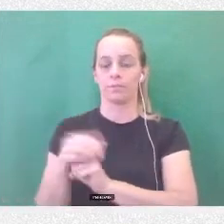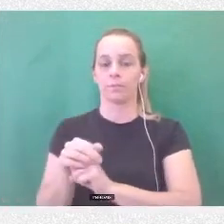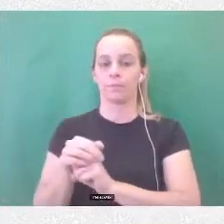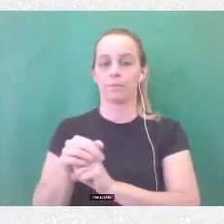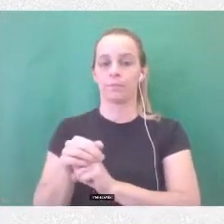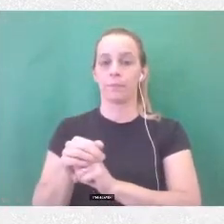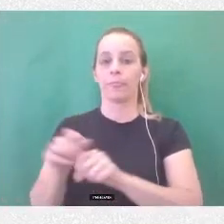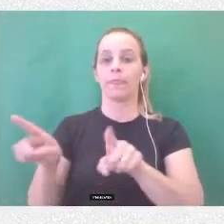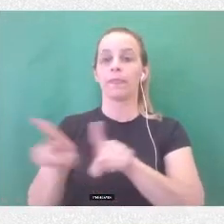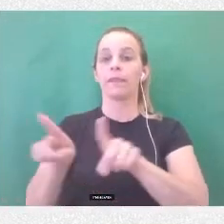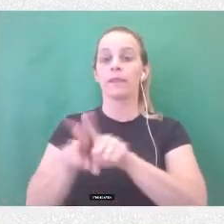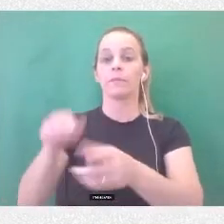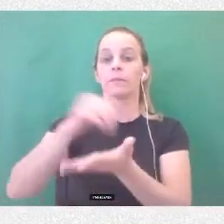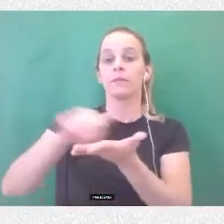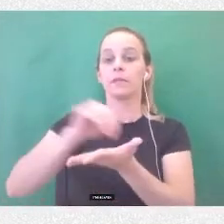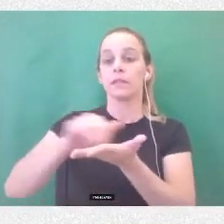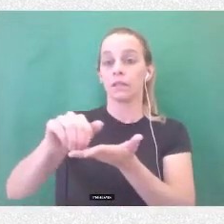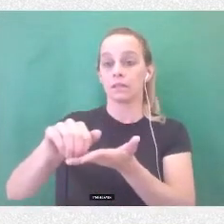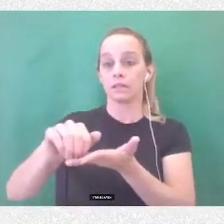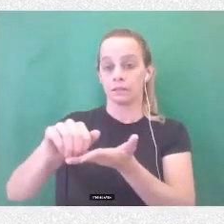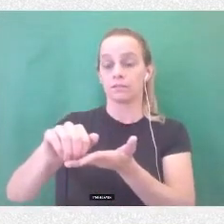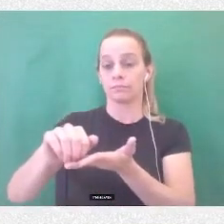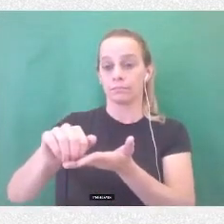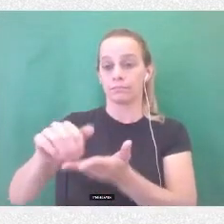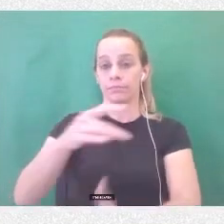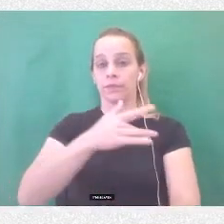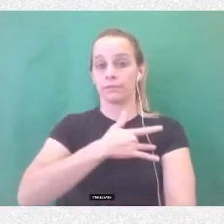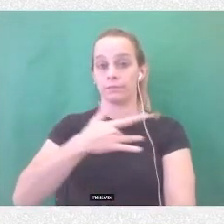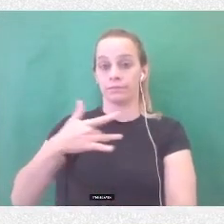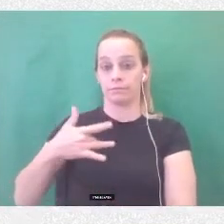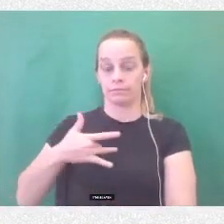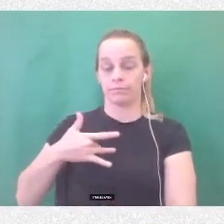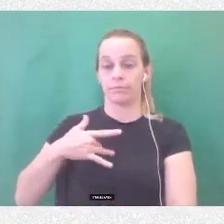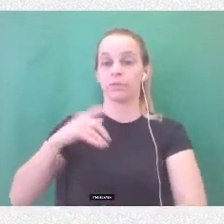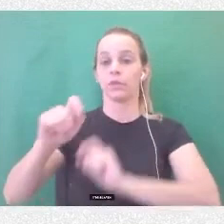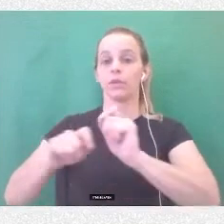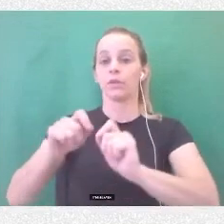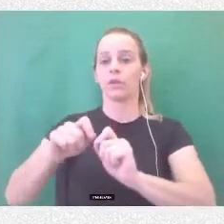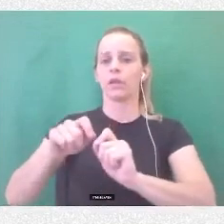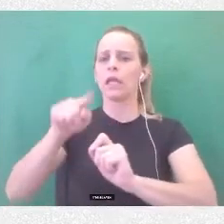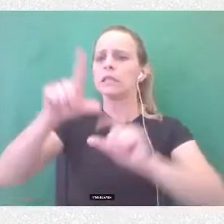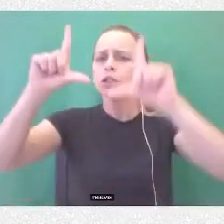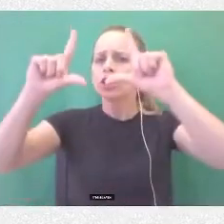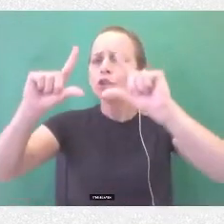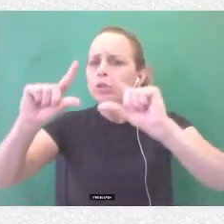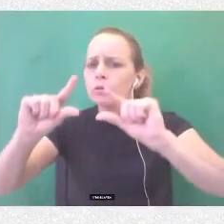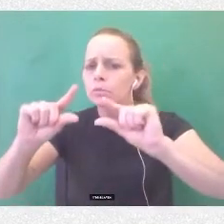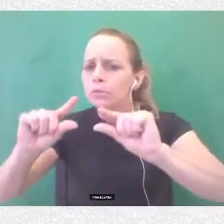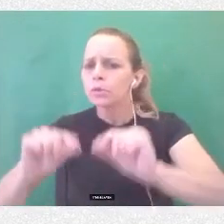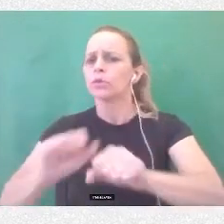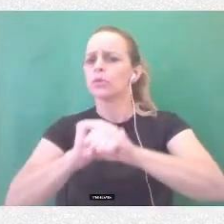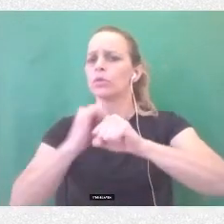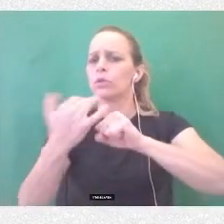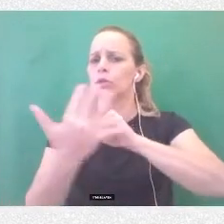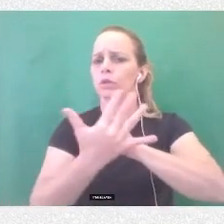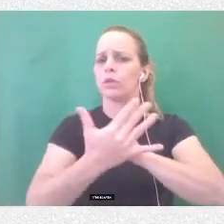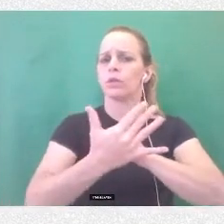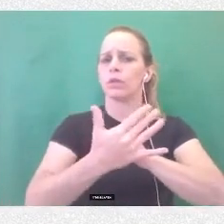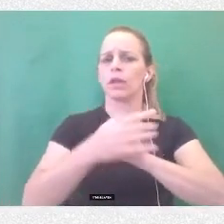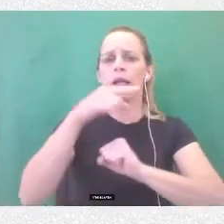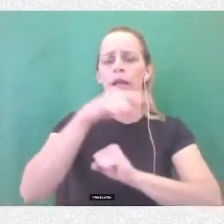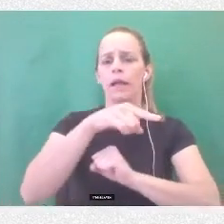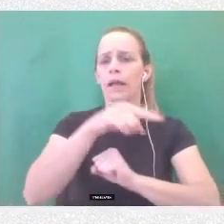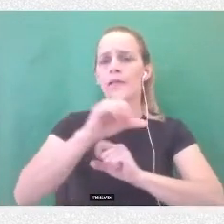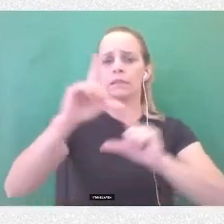Para a secretária de Saúde, Gabriela Kucharski, a queda percebida nos casos de COVID-19 no público de 10 a 19 anos é